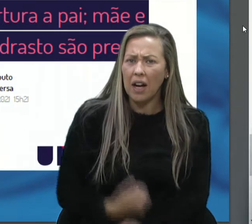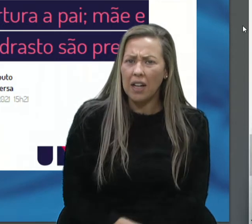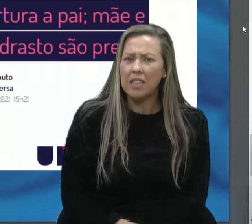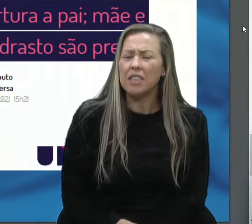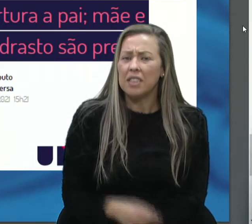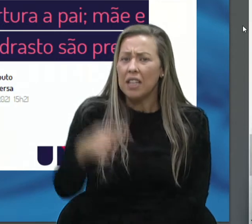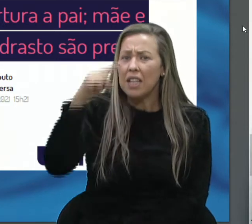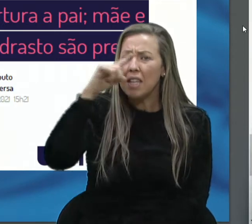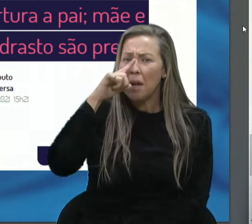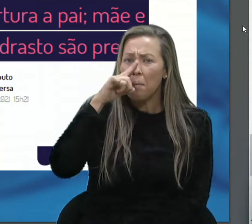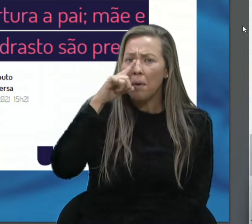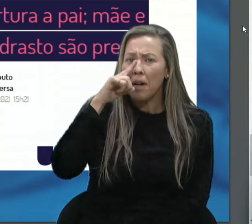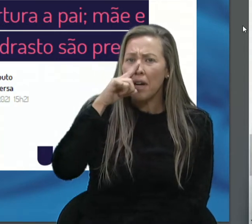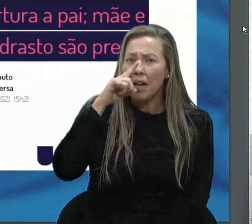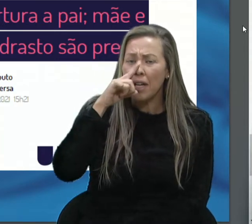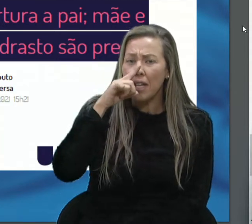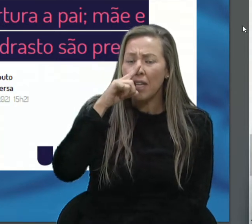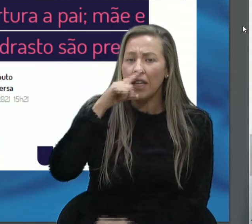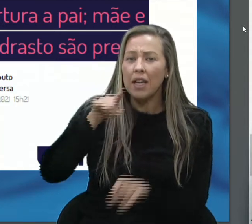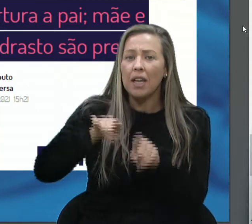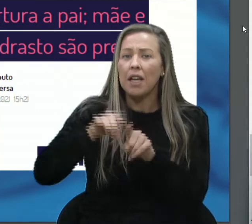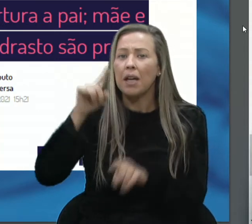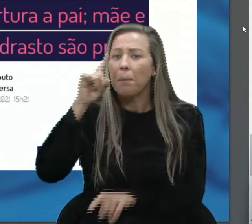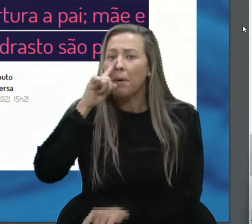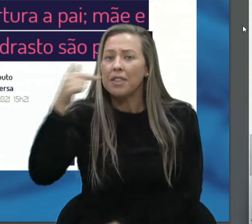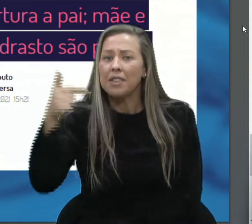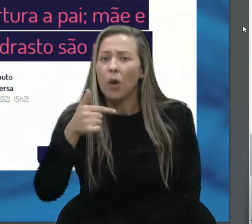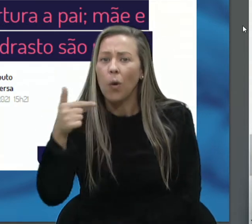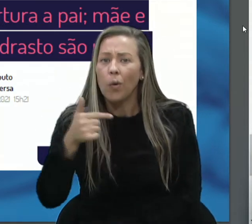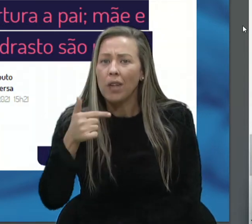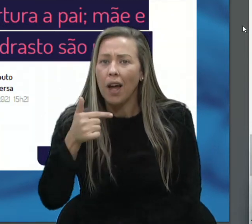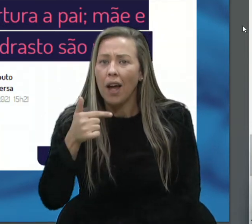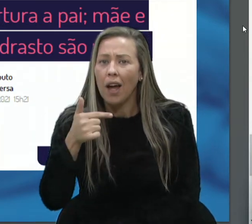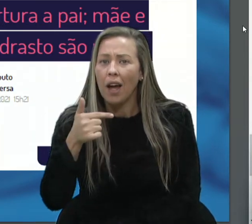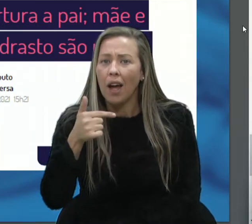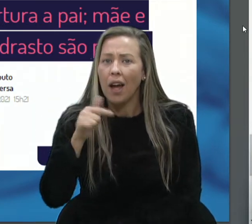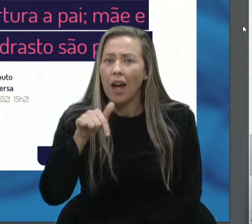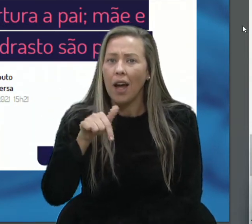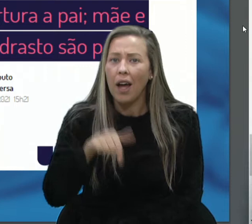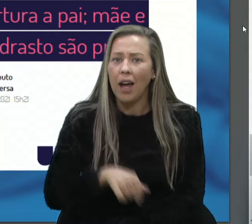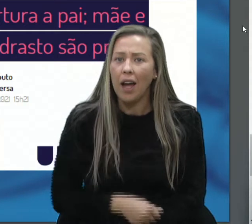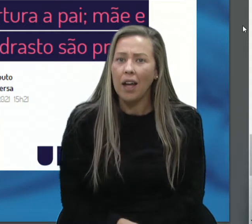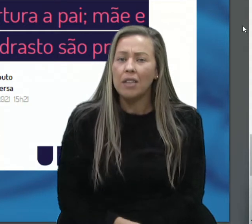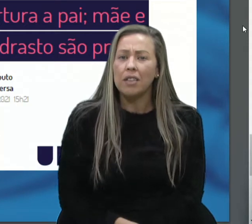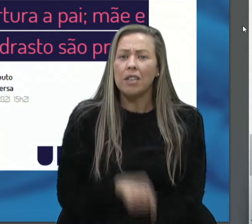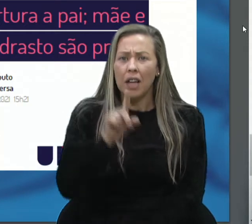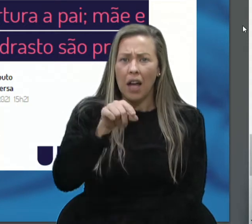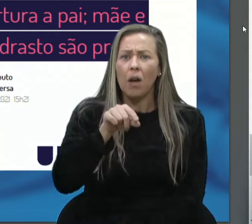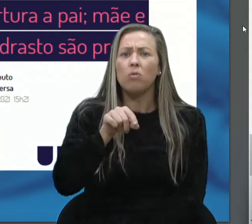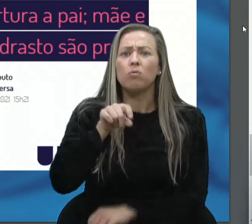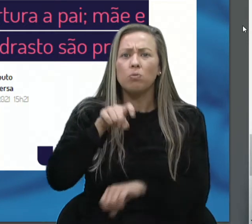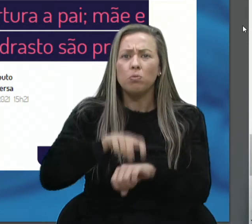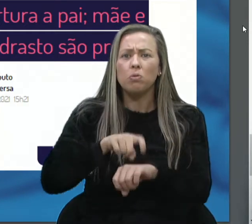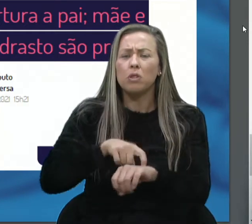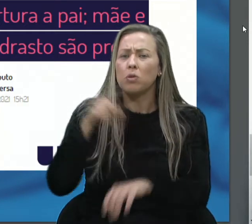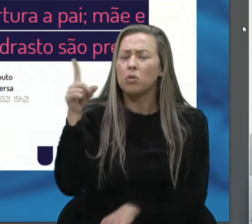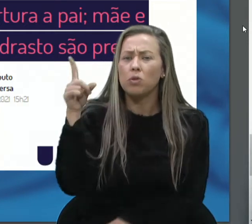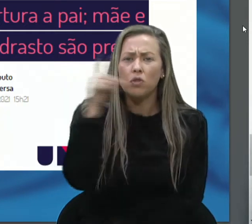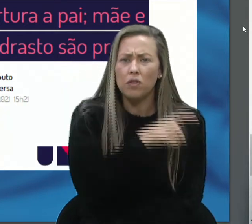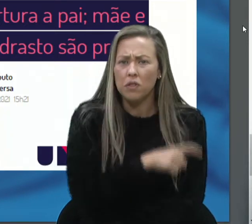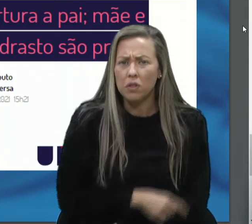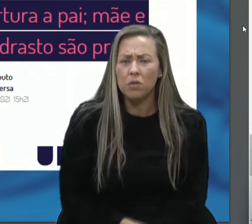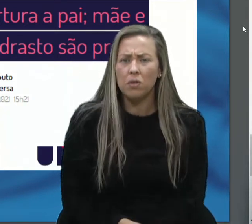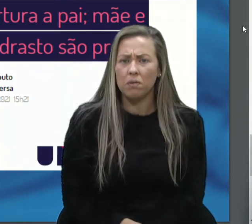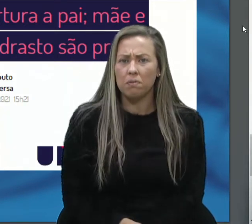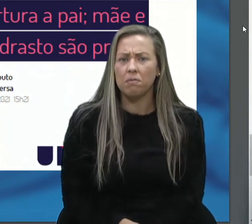e a mãe do padrasto. Quer dizer, uma situação difícil. E aí também,